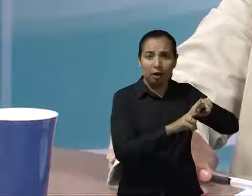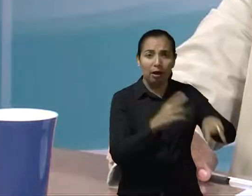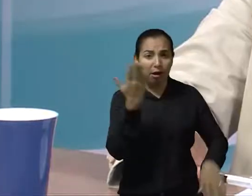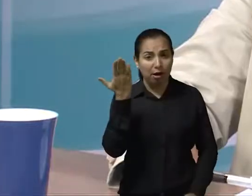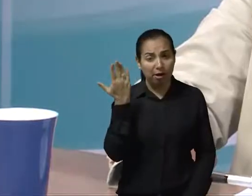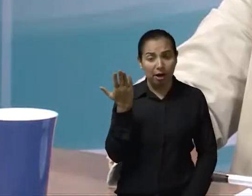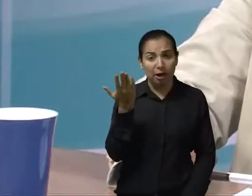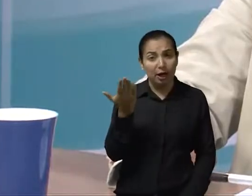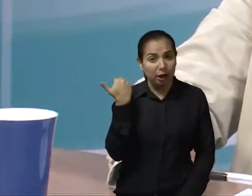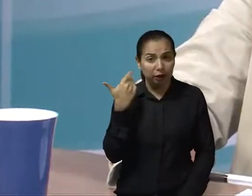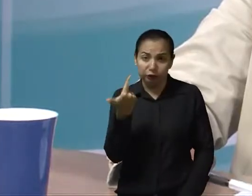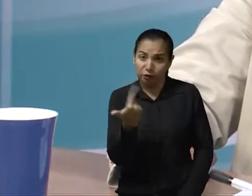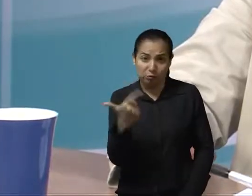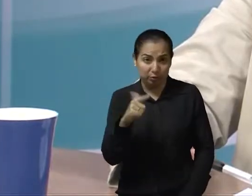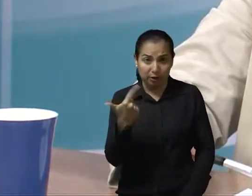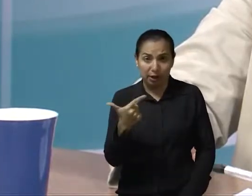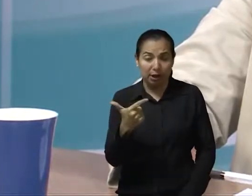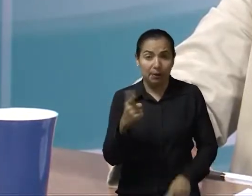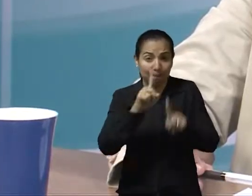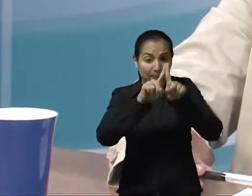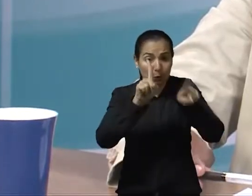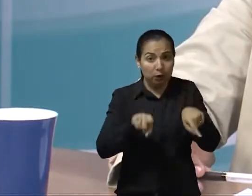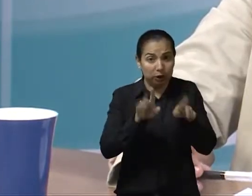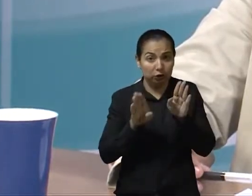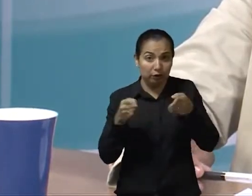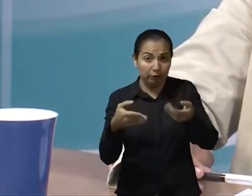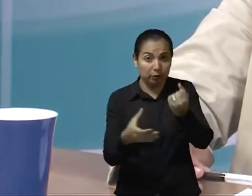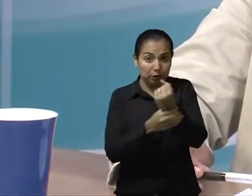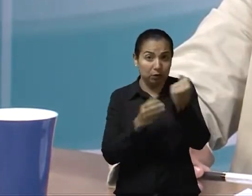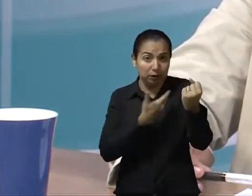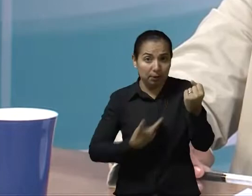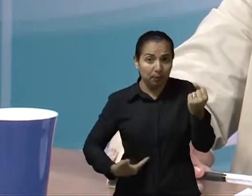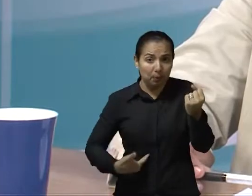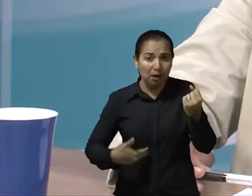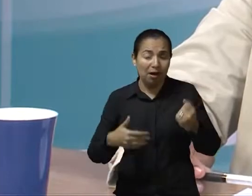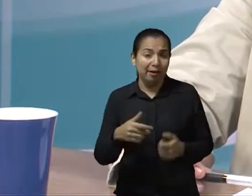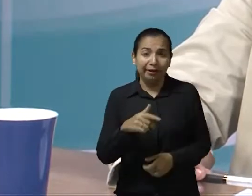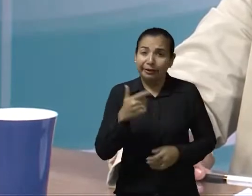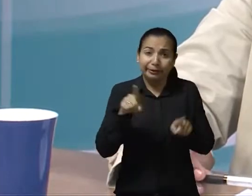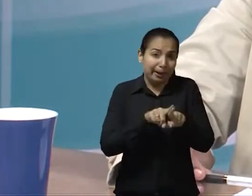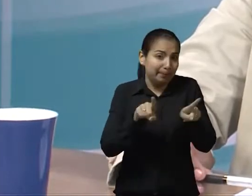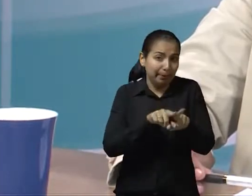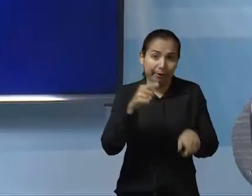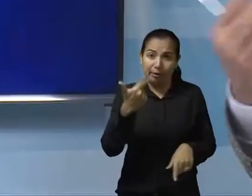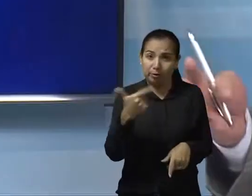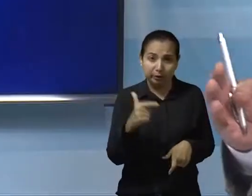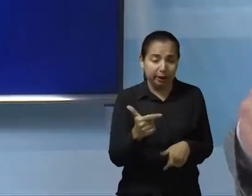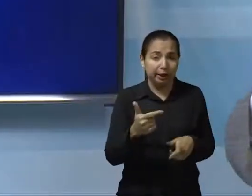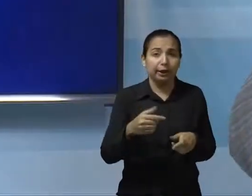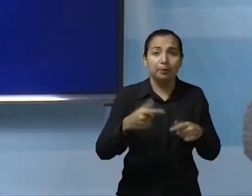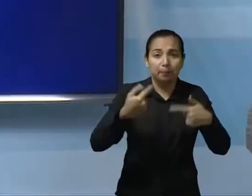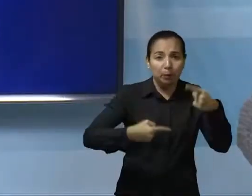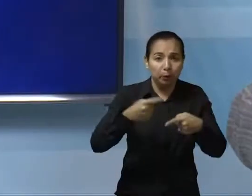menos ainda uma política carcerária, né? Hoje as pessoas, os juízes condenam, a polícia prende, investiga, os